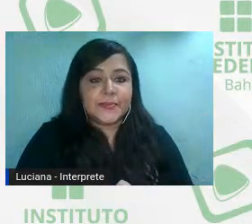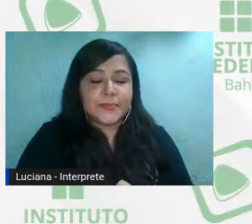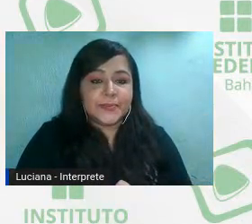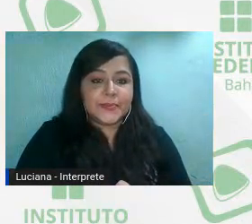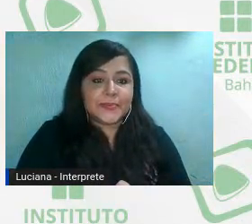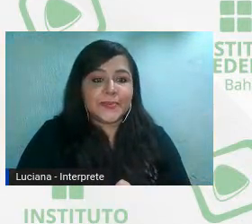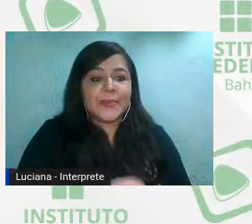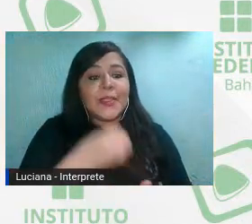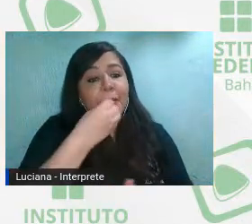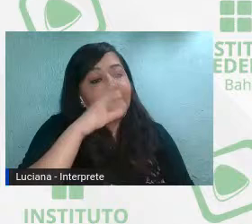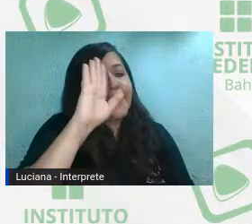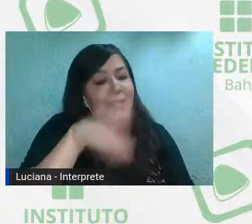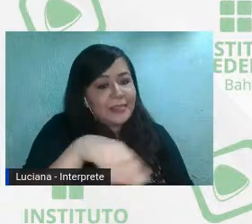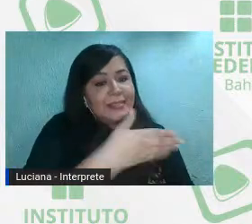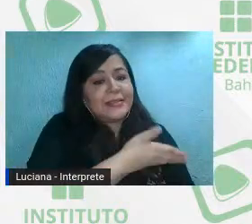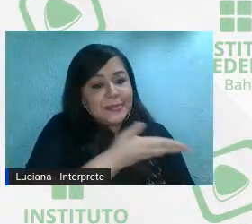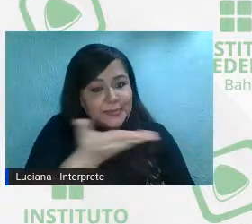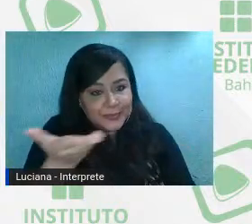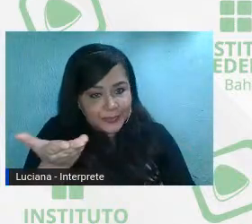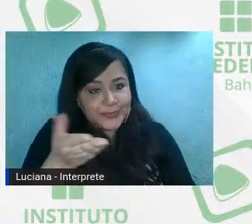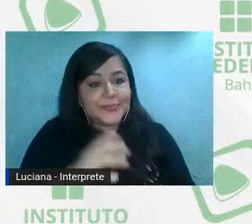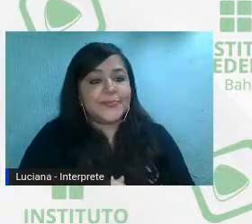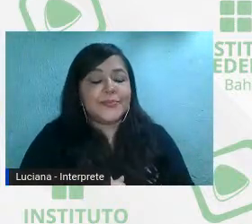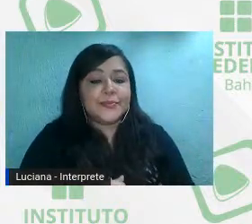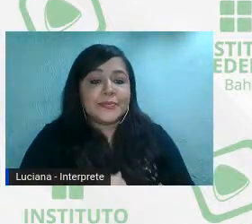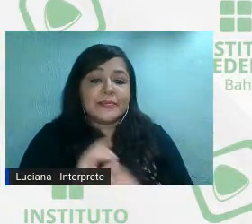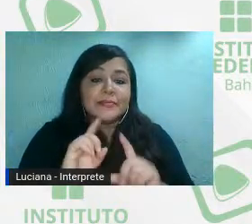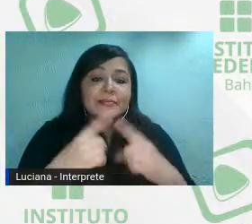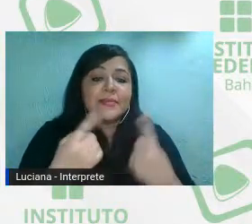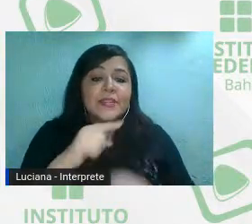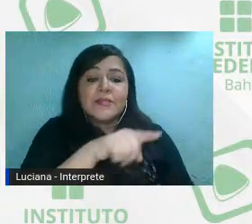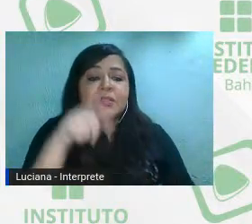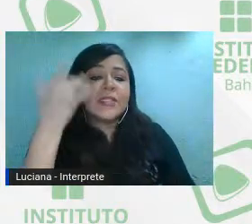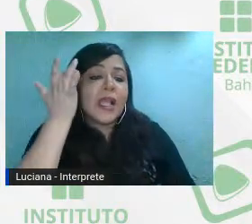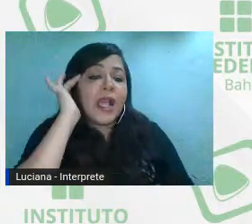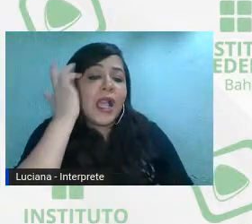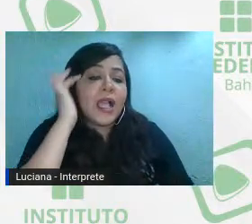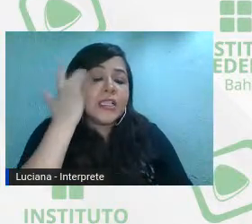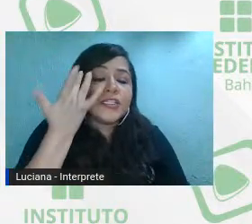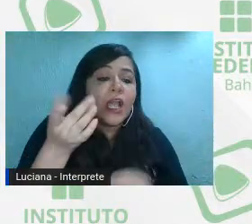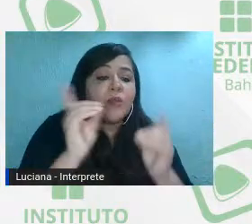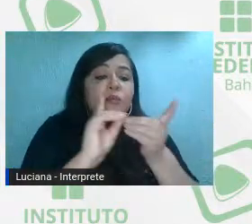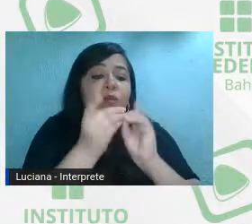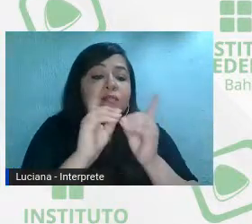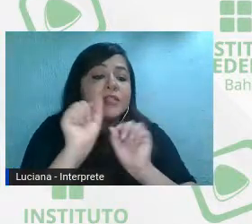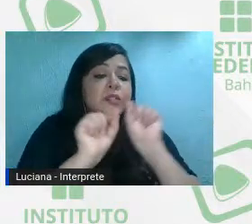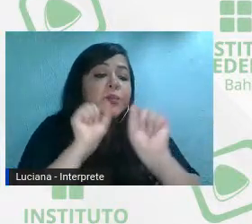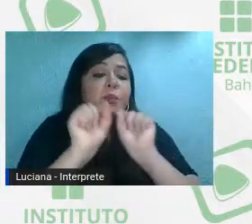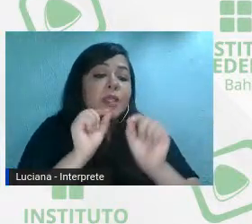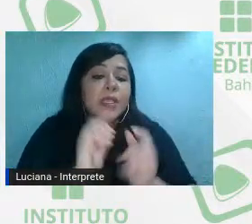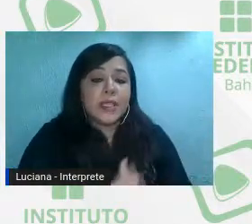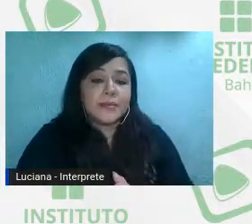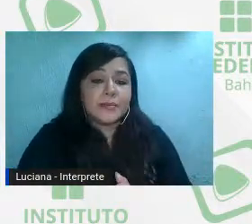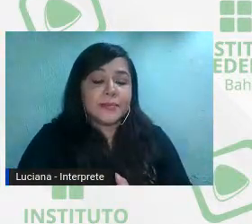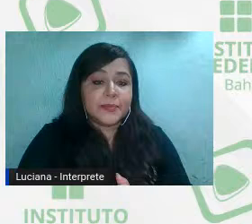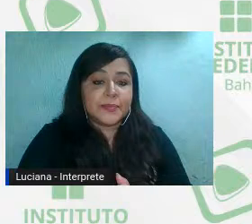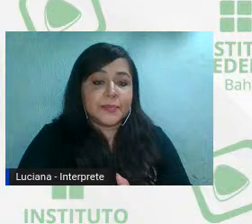Boa tarde, amados e amadas. E aí, o que vocês acharam das nossas oficinas?